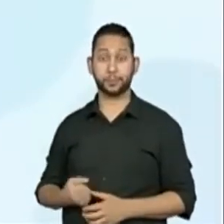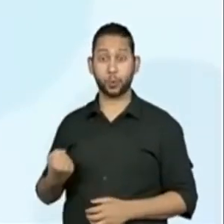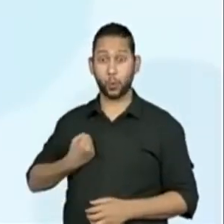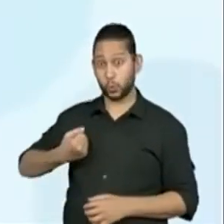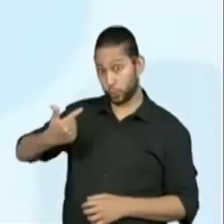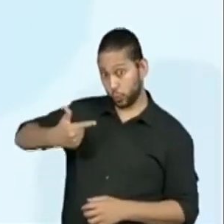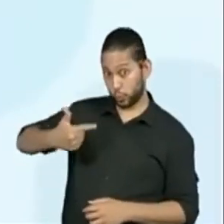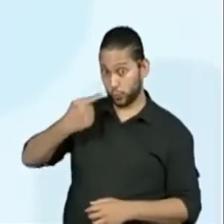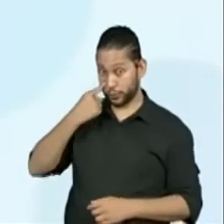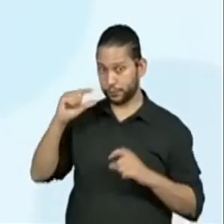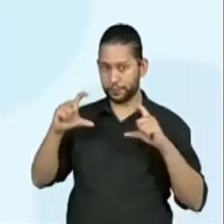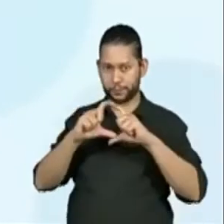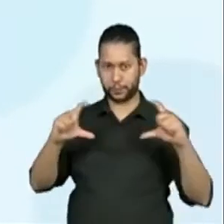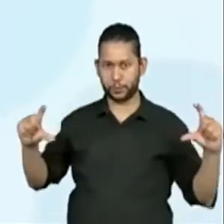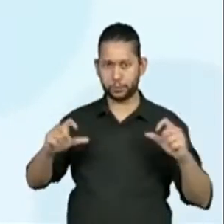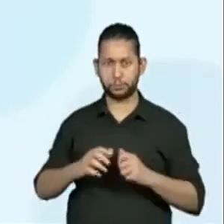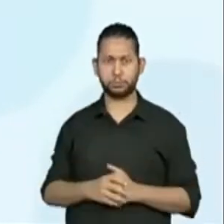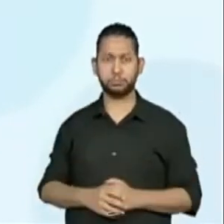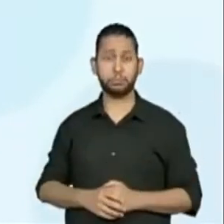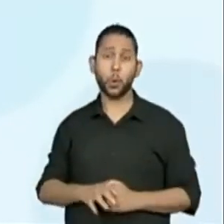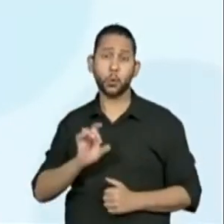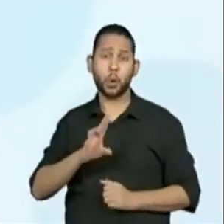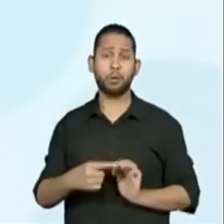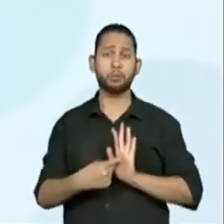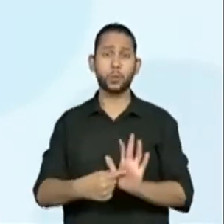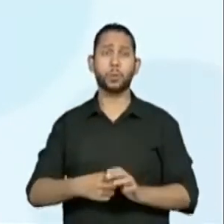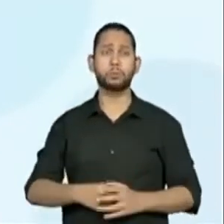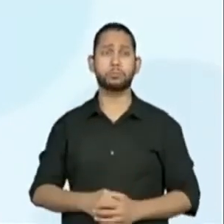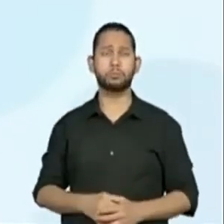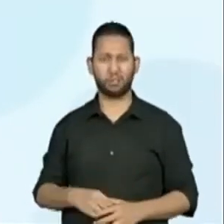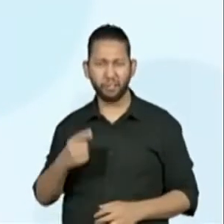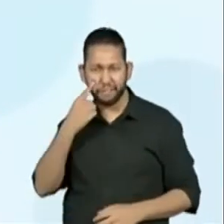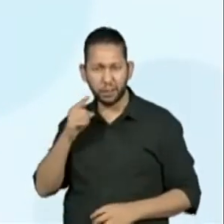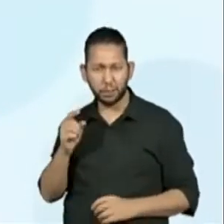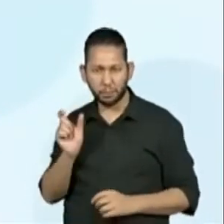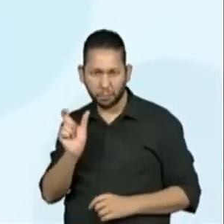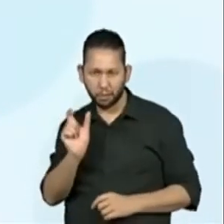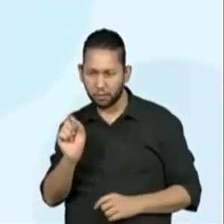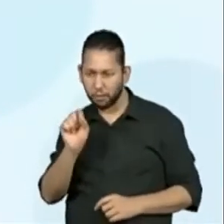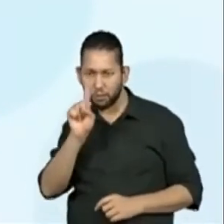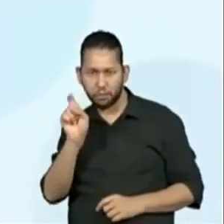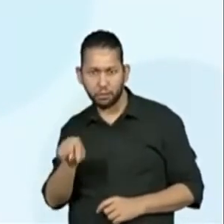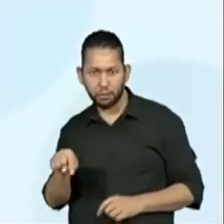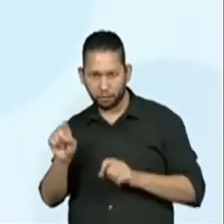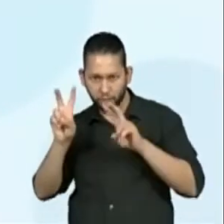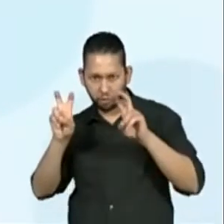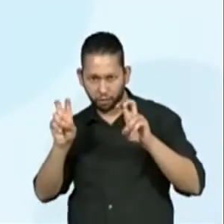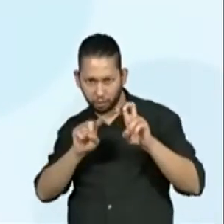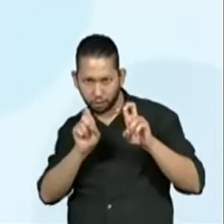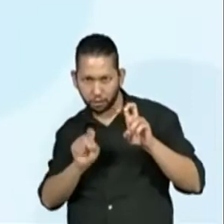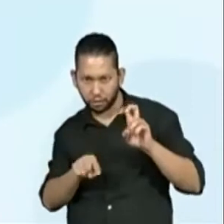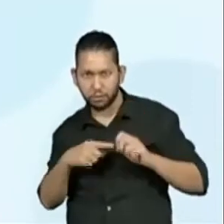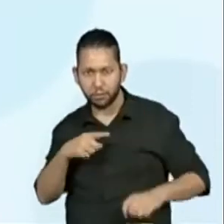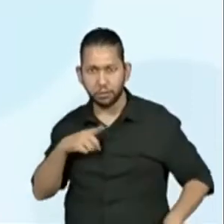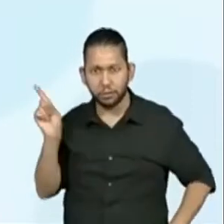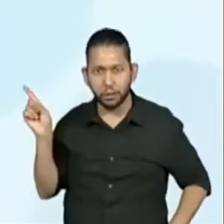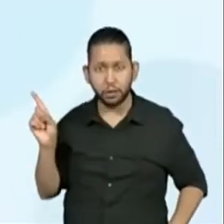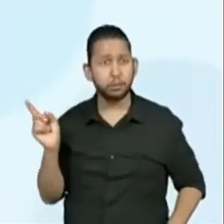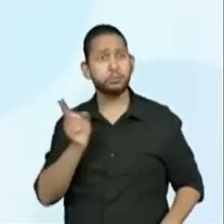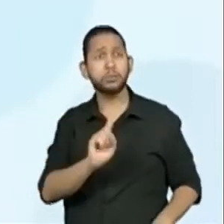não existe uma pergunta você não vê um ponto de interrogação aqui são afirmações